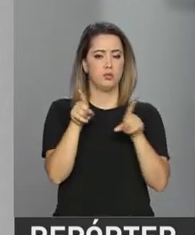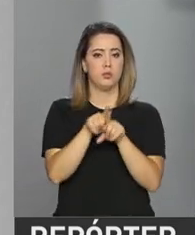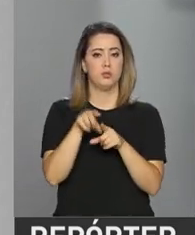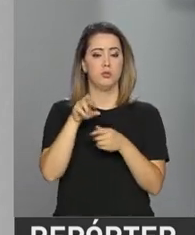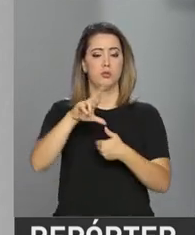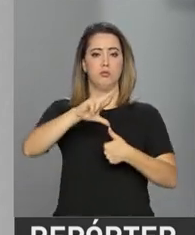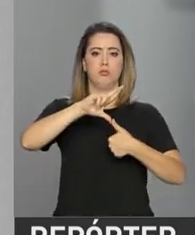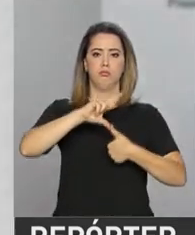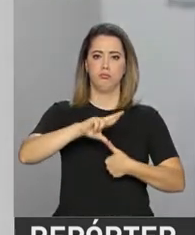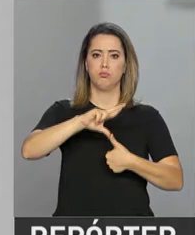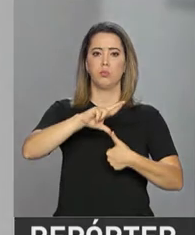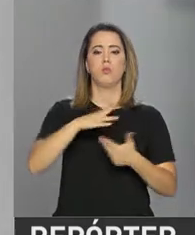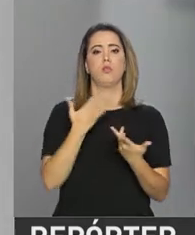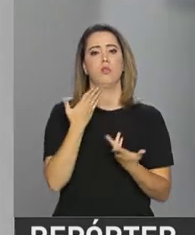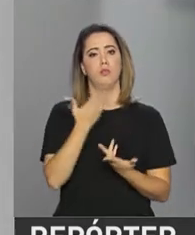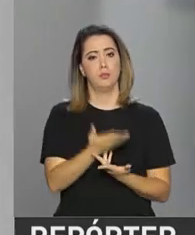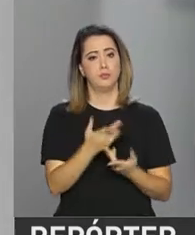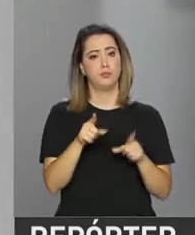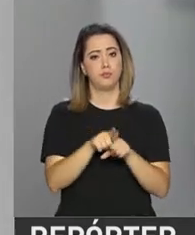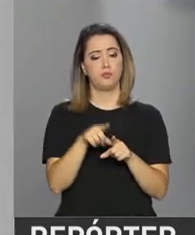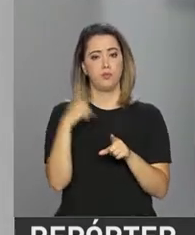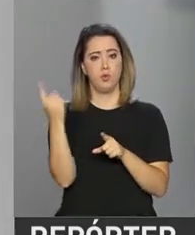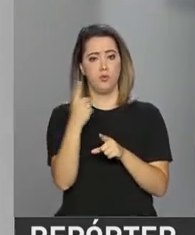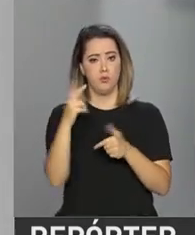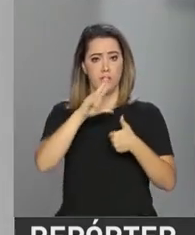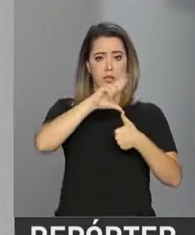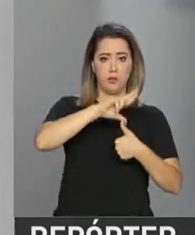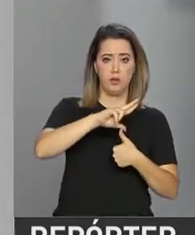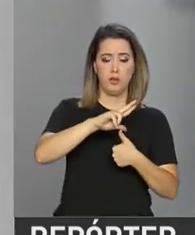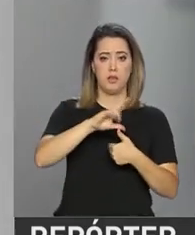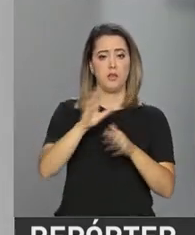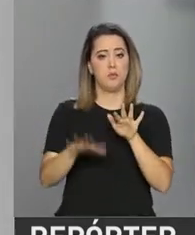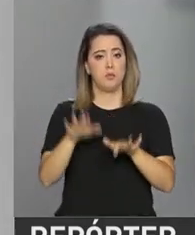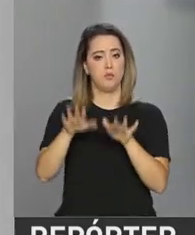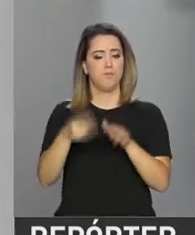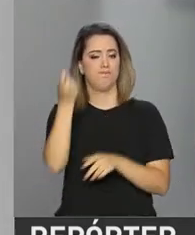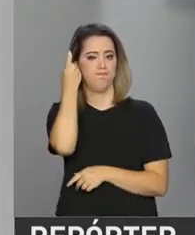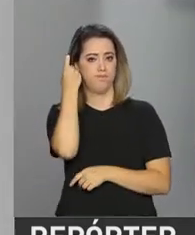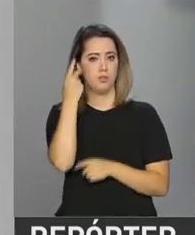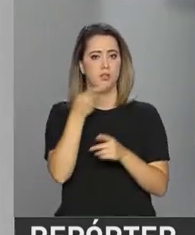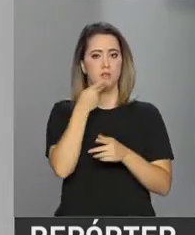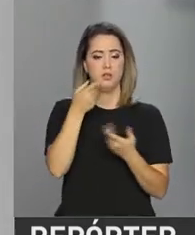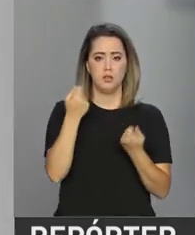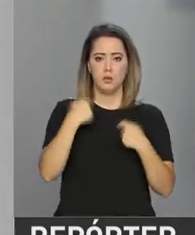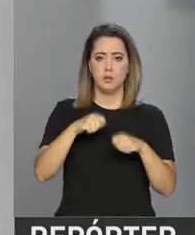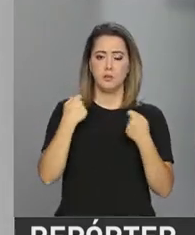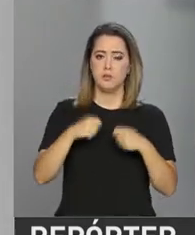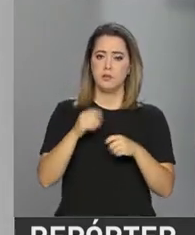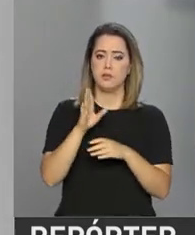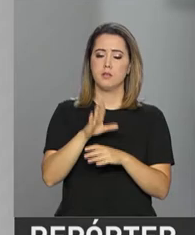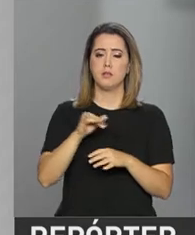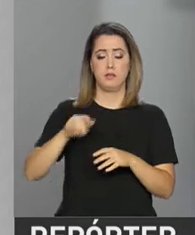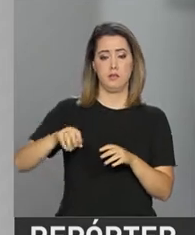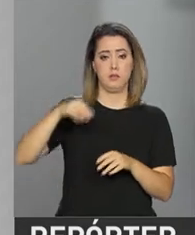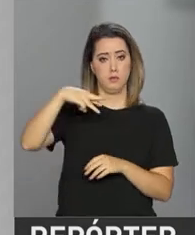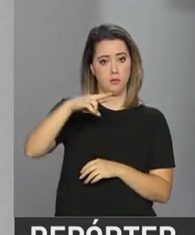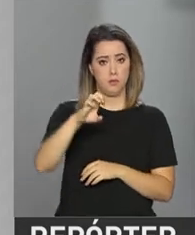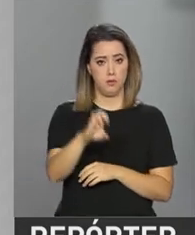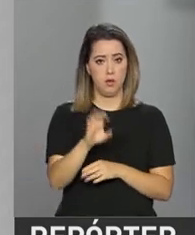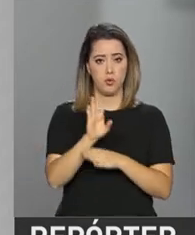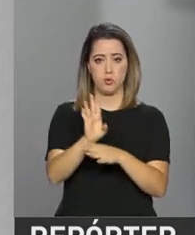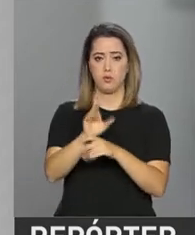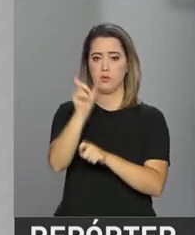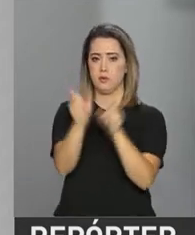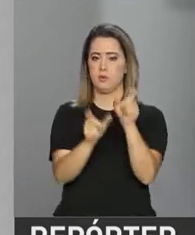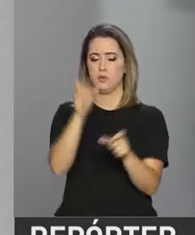caribe o presidente da república também afirmou que determinou ao itamaraty que tome as medidas necessárias para atender os cidadãos